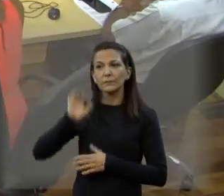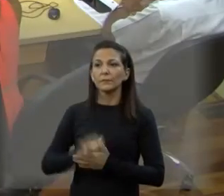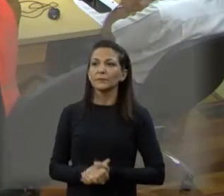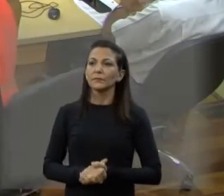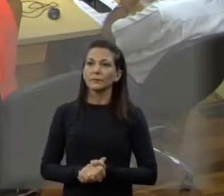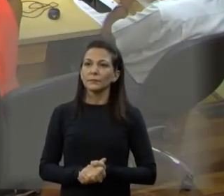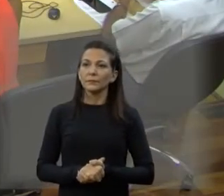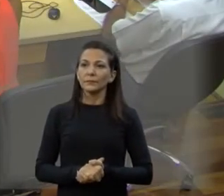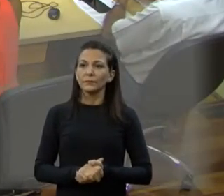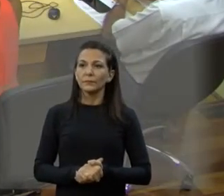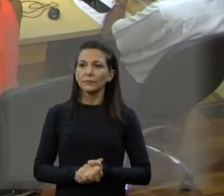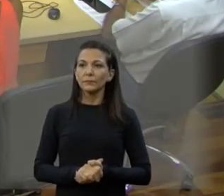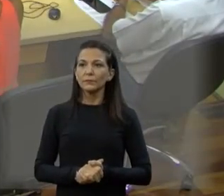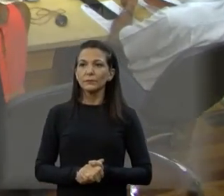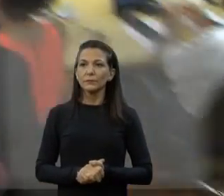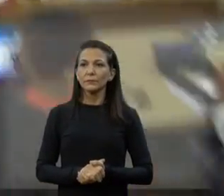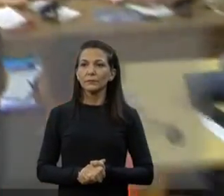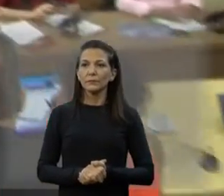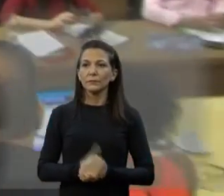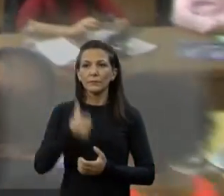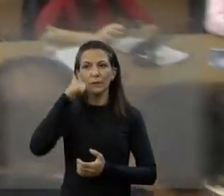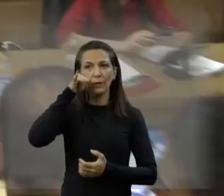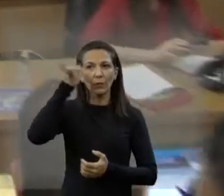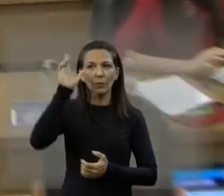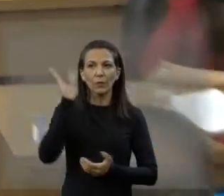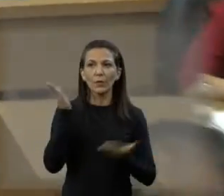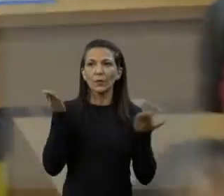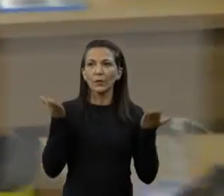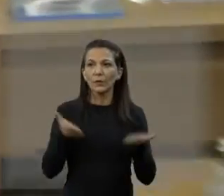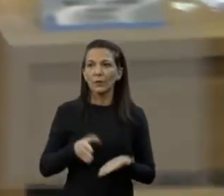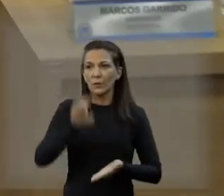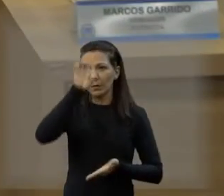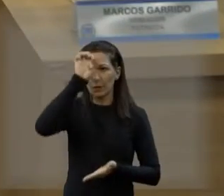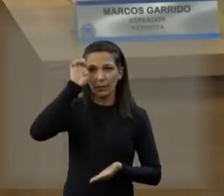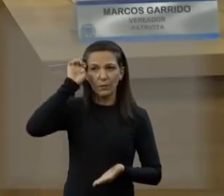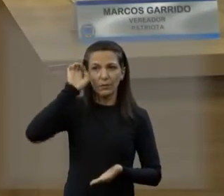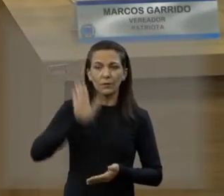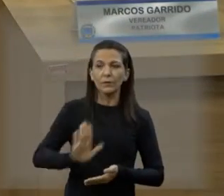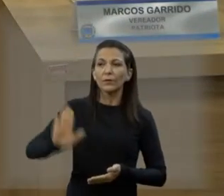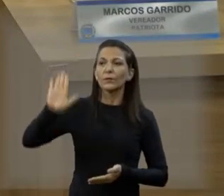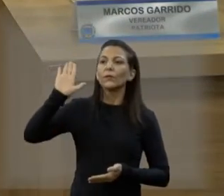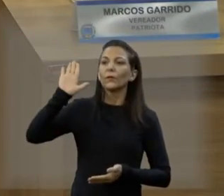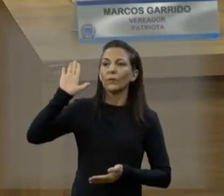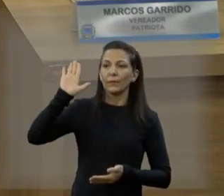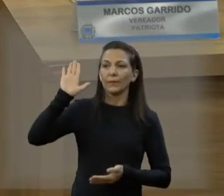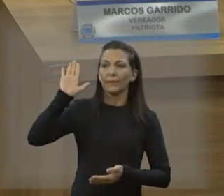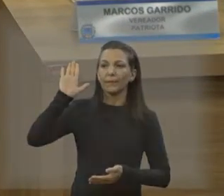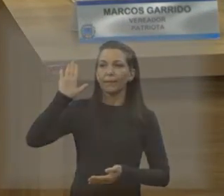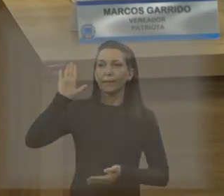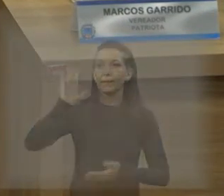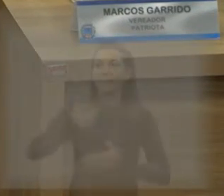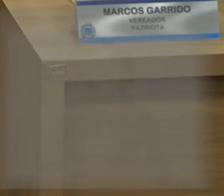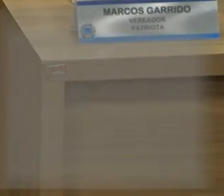devolvendo os trabalhos ao presidente a luz do boi o Edson acabou de pedir pela é